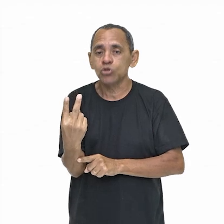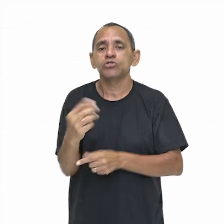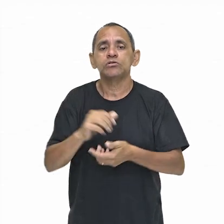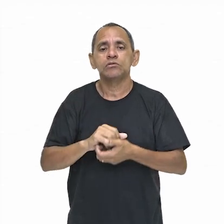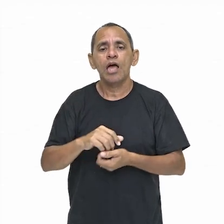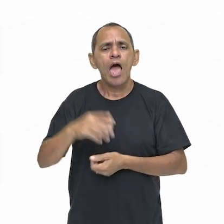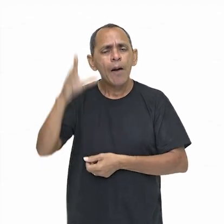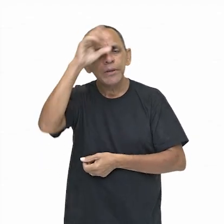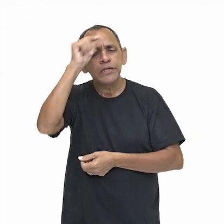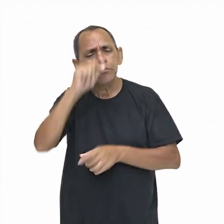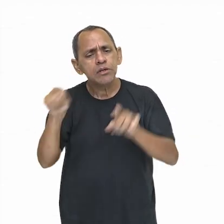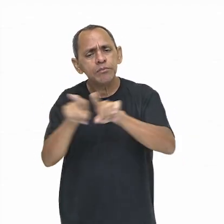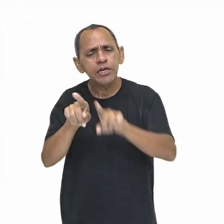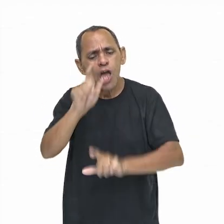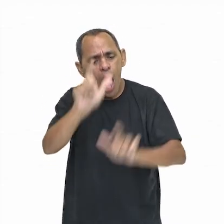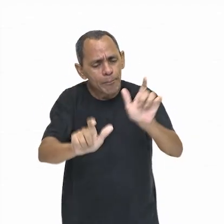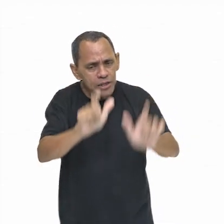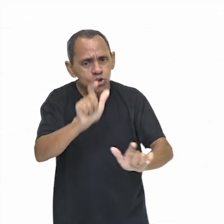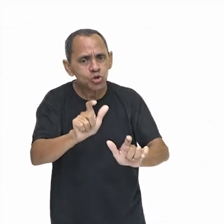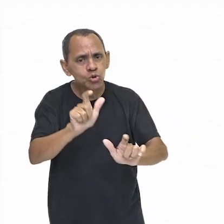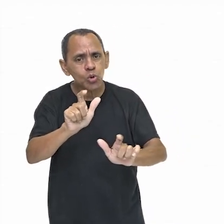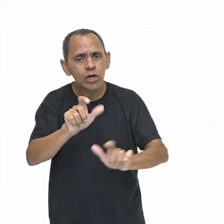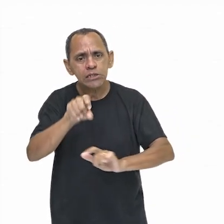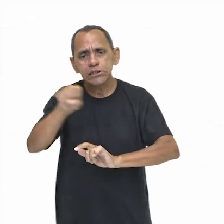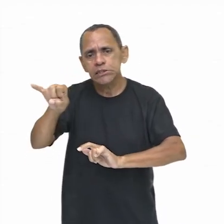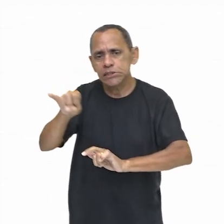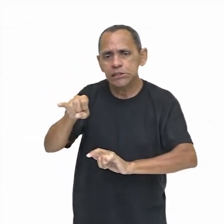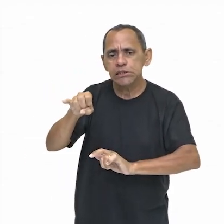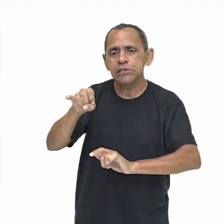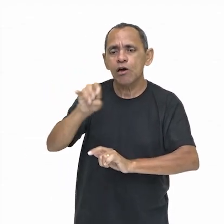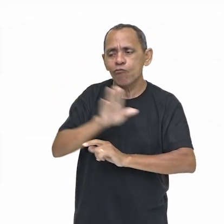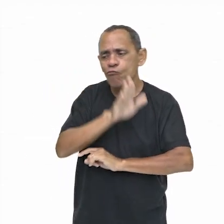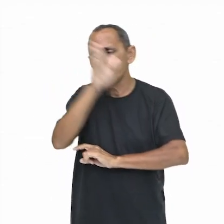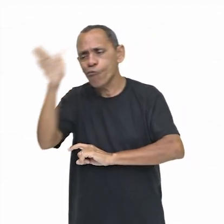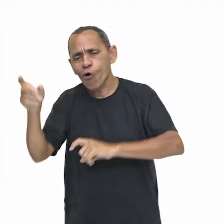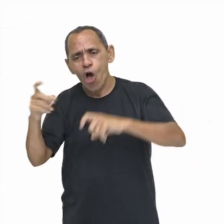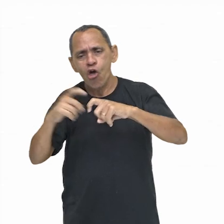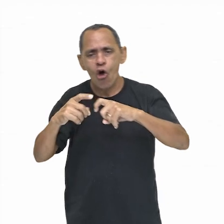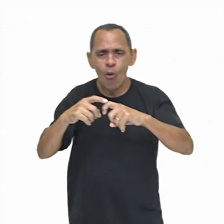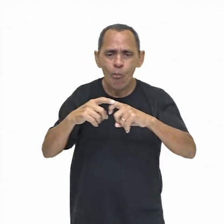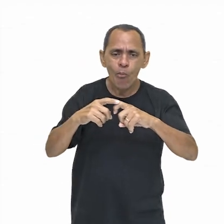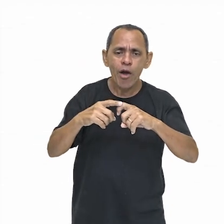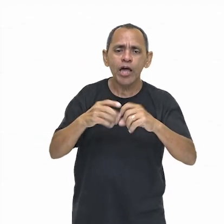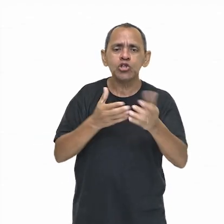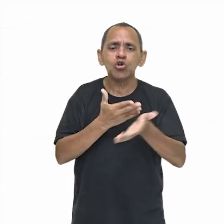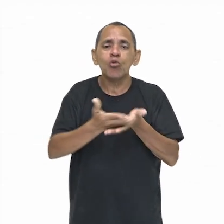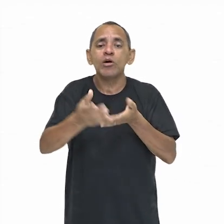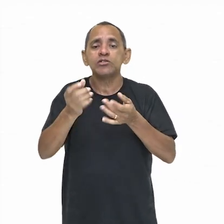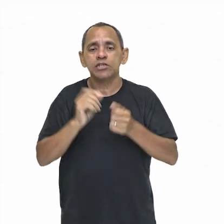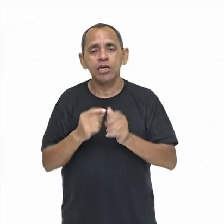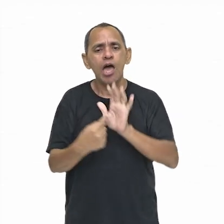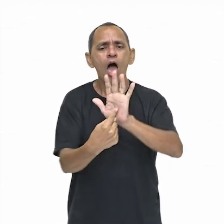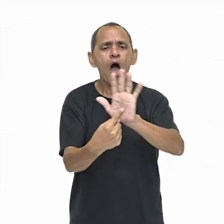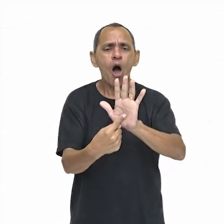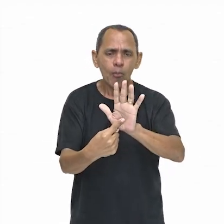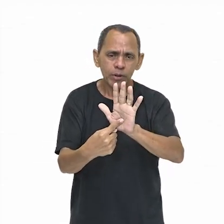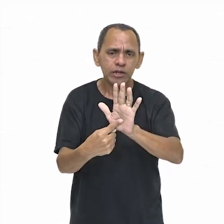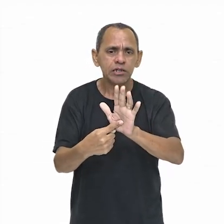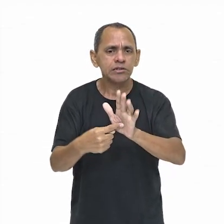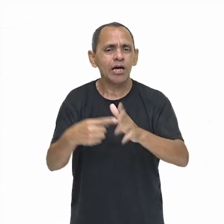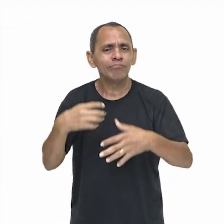quando está com o diagnóstico de diabetes, ela começa a apresentar os seguintes sintomas: